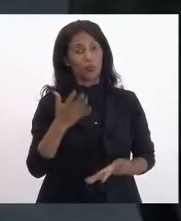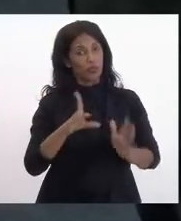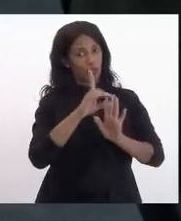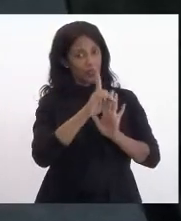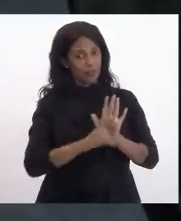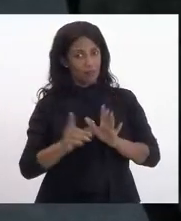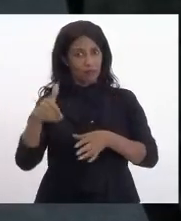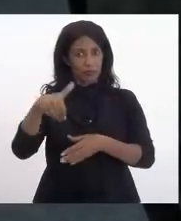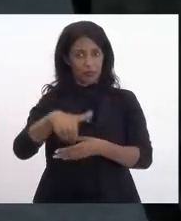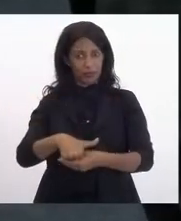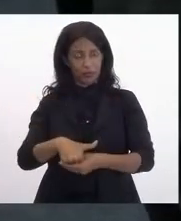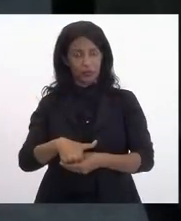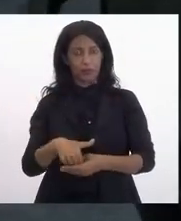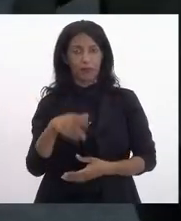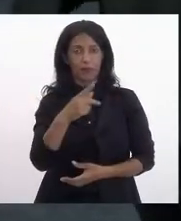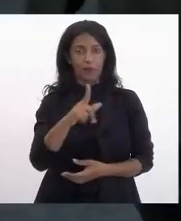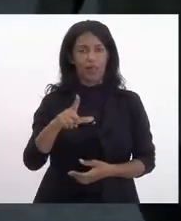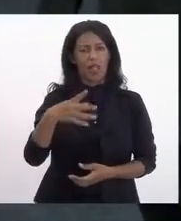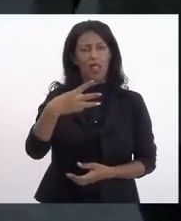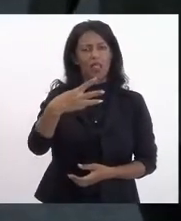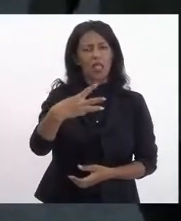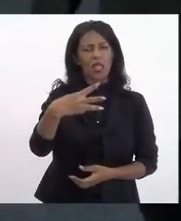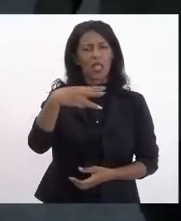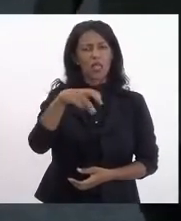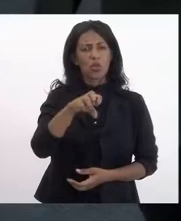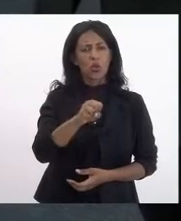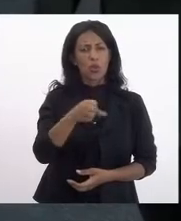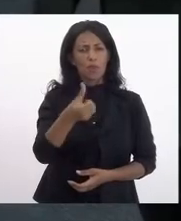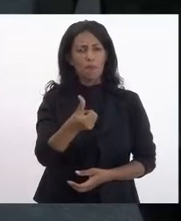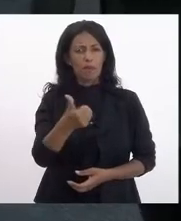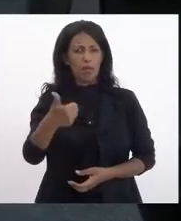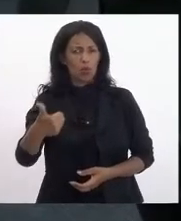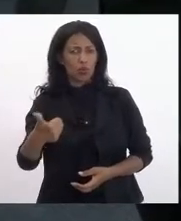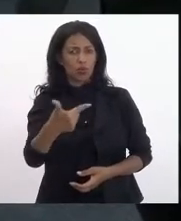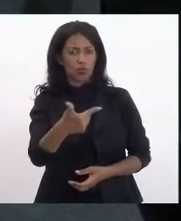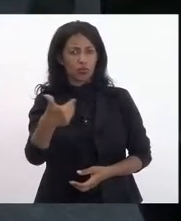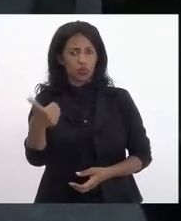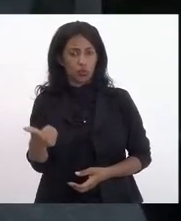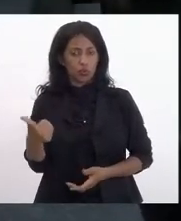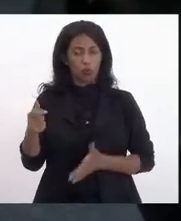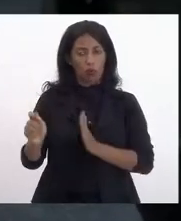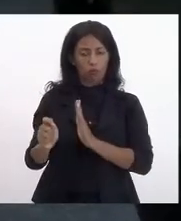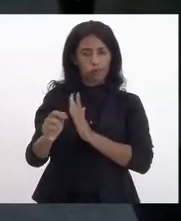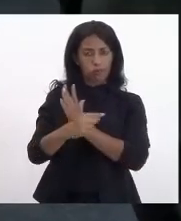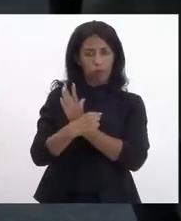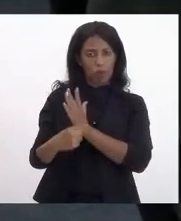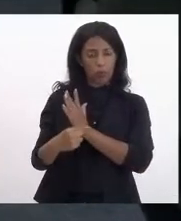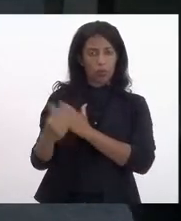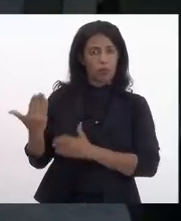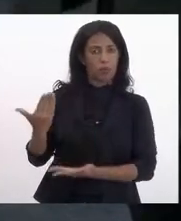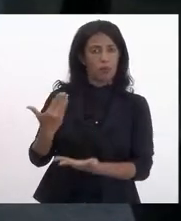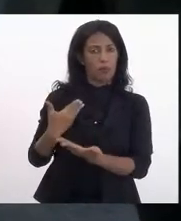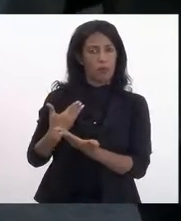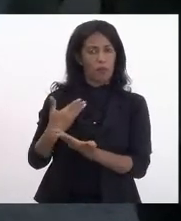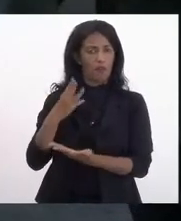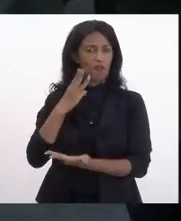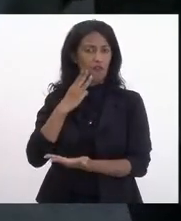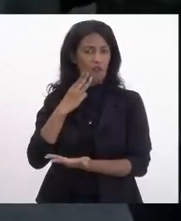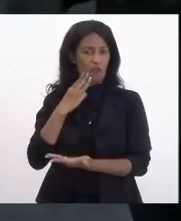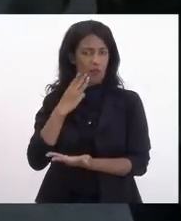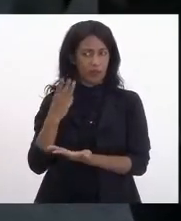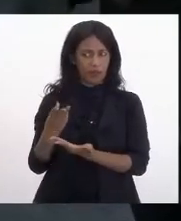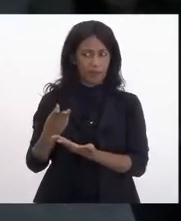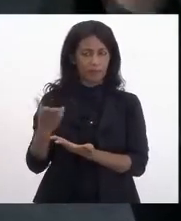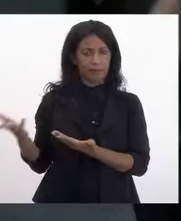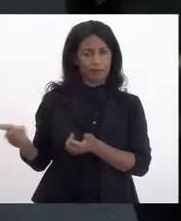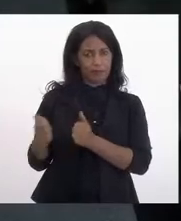declaração de voto para o PL 3861, de 21, de autoria do meu companheiro Valdec Carneiro,